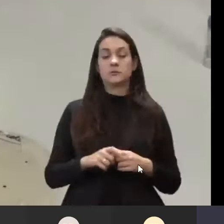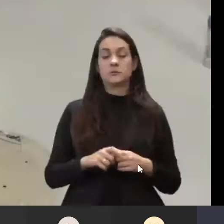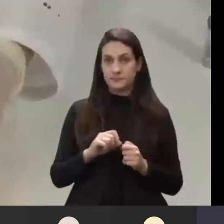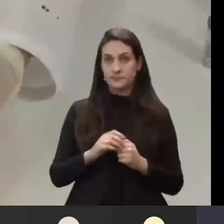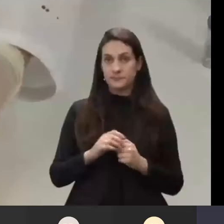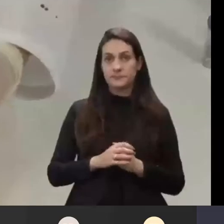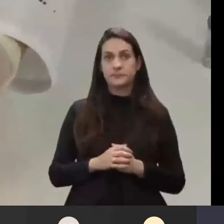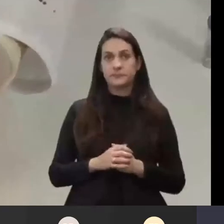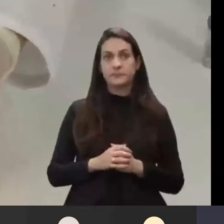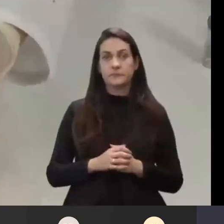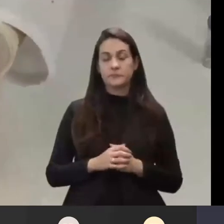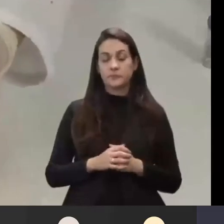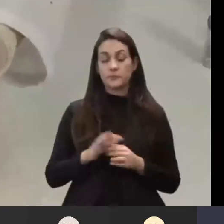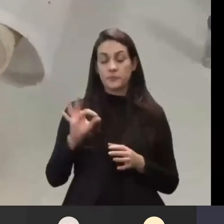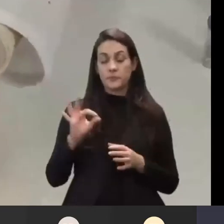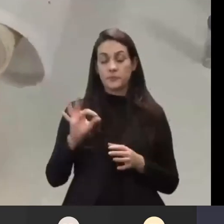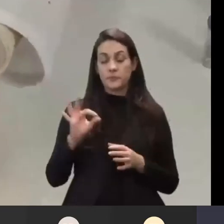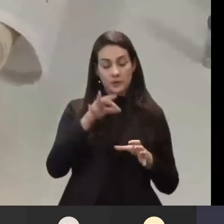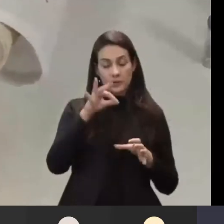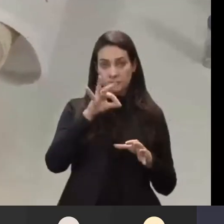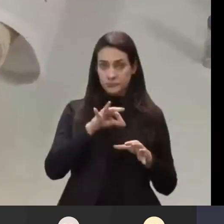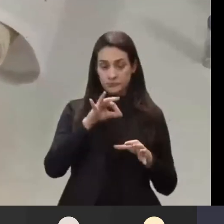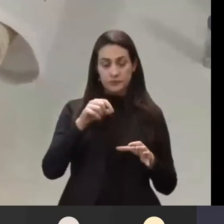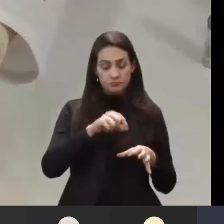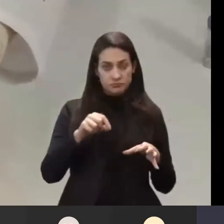mesmos discos nas duas placas.